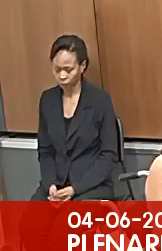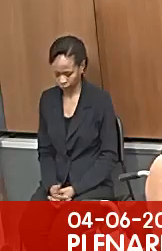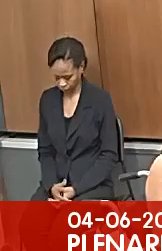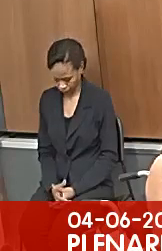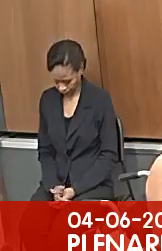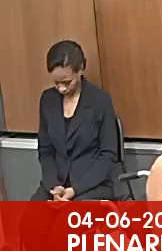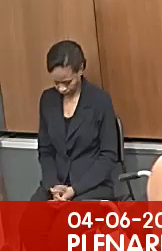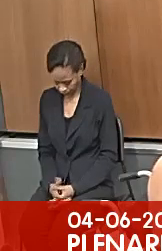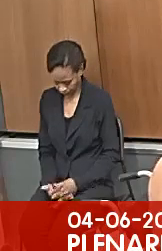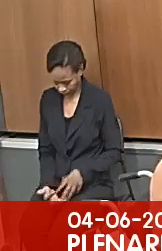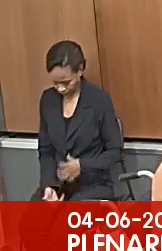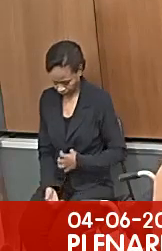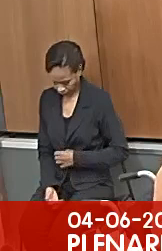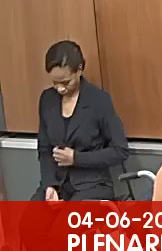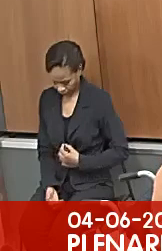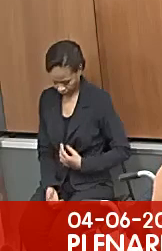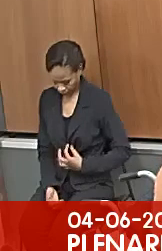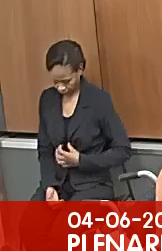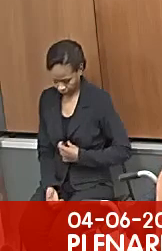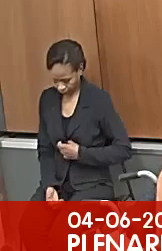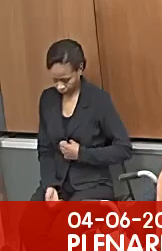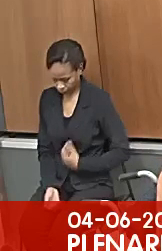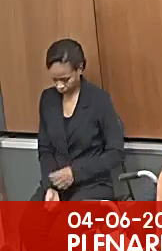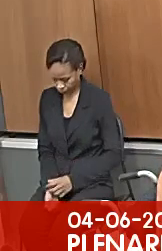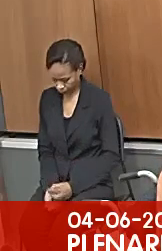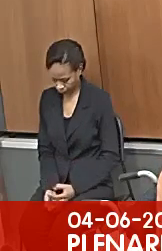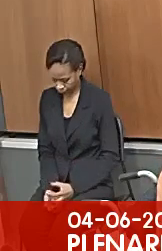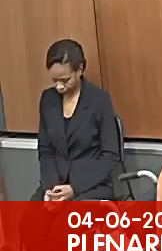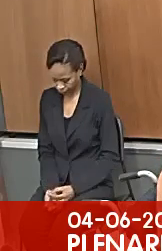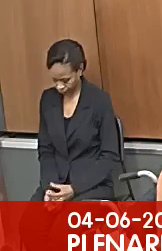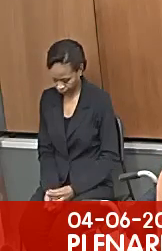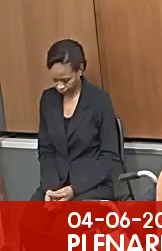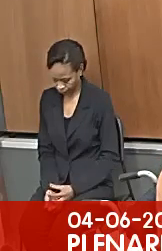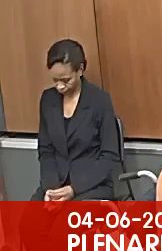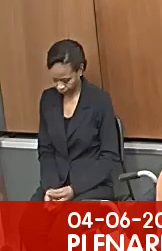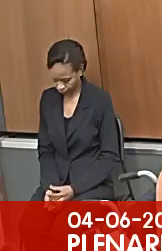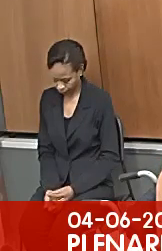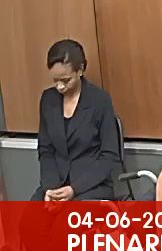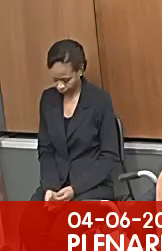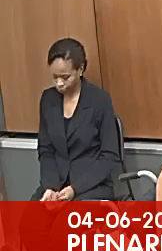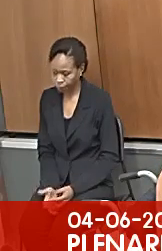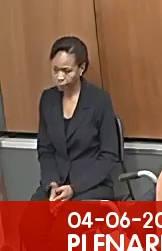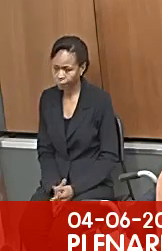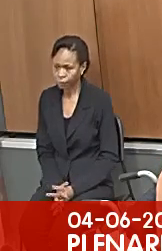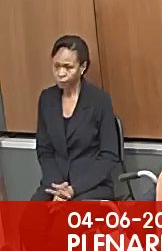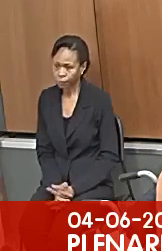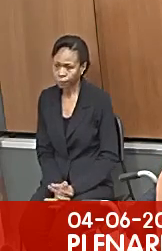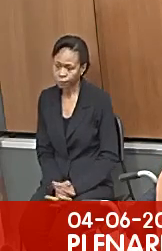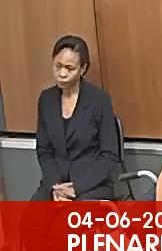sua voz já pego o violão. Vou falar seu nome,